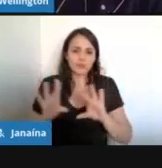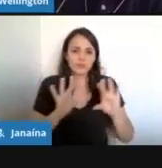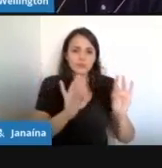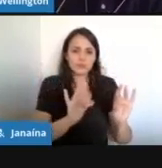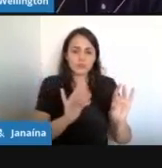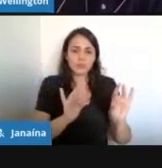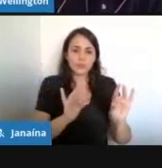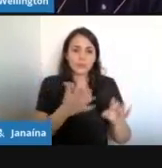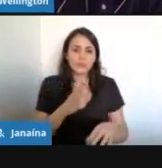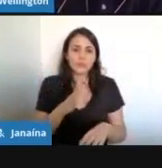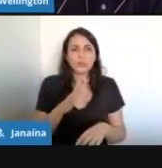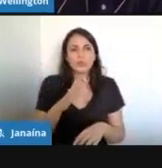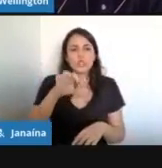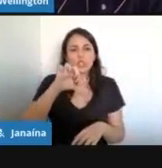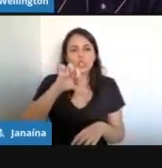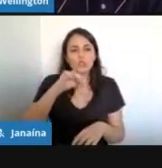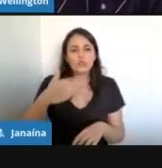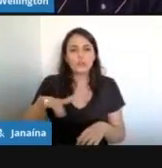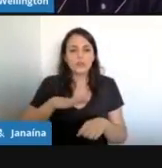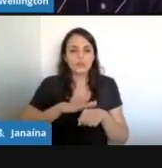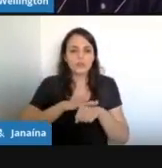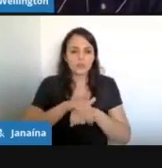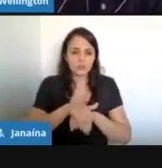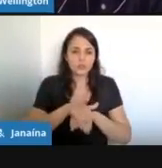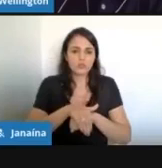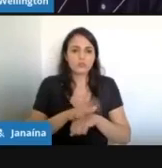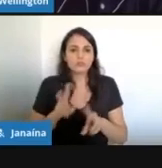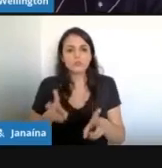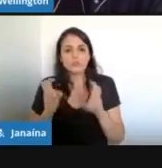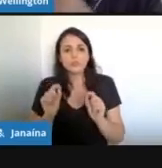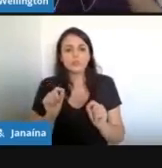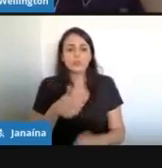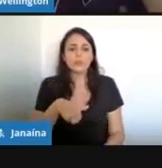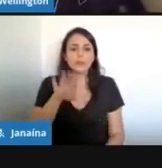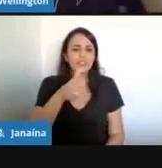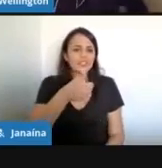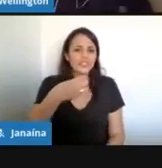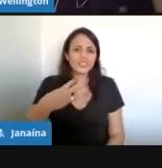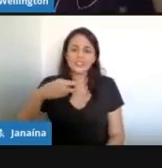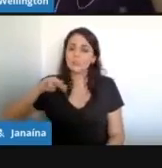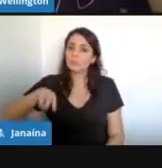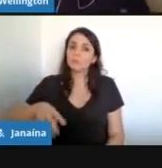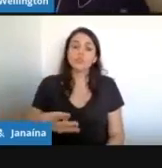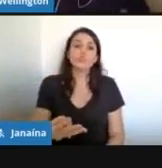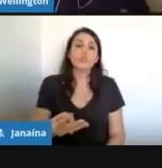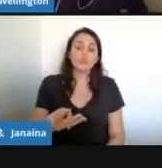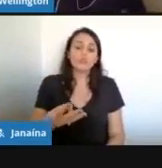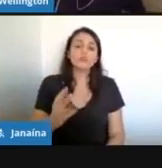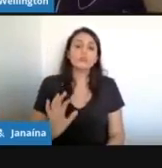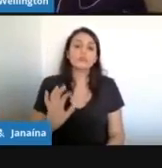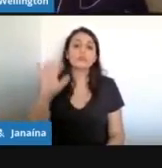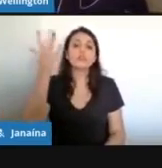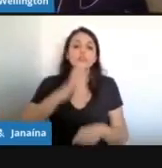21h20, às 9h30 da noite, onde a gente viu aqui, né, mais de 13 milhões de casos confirmados no